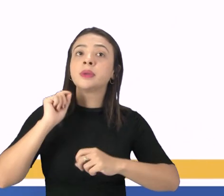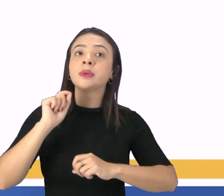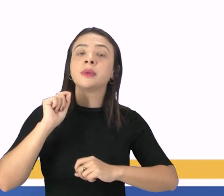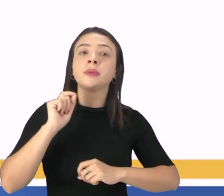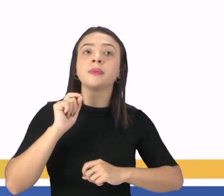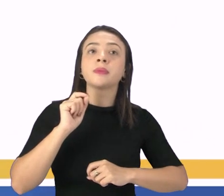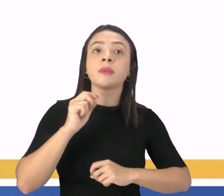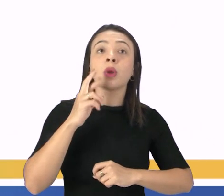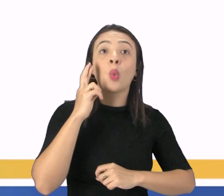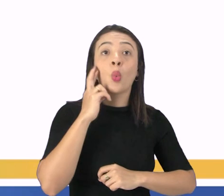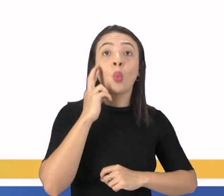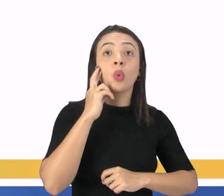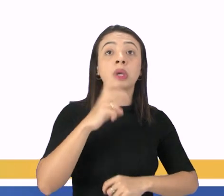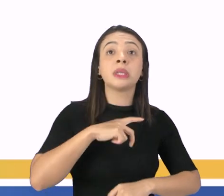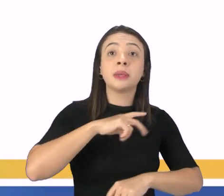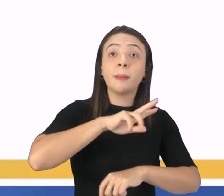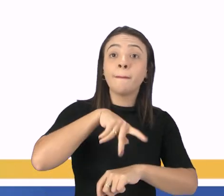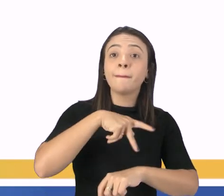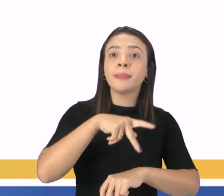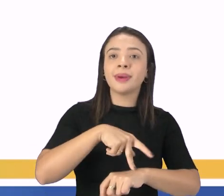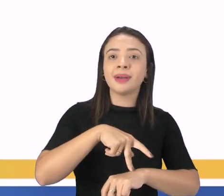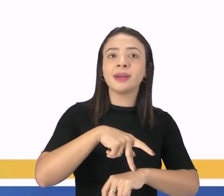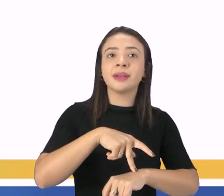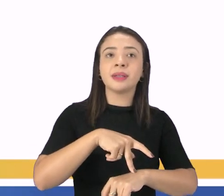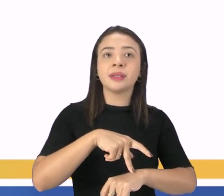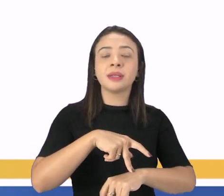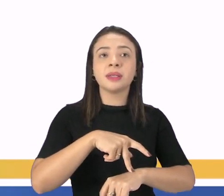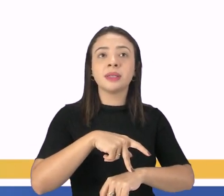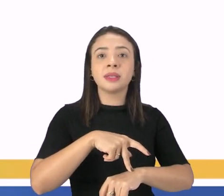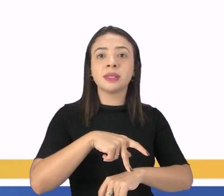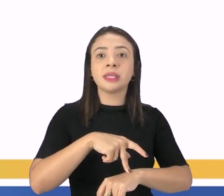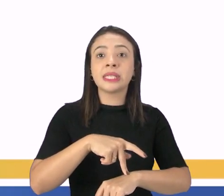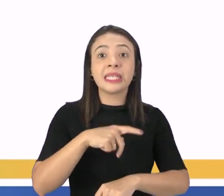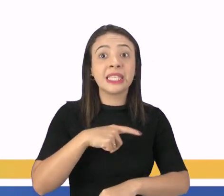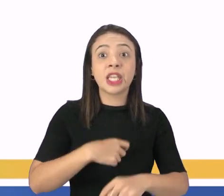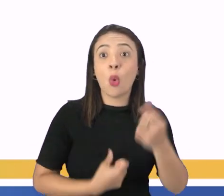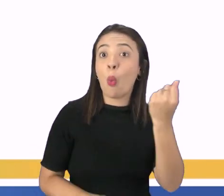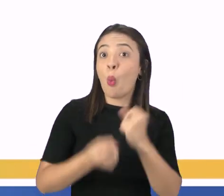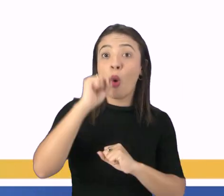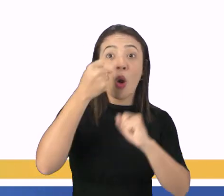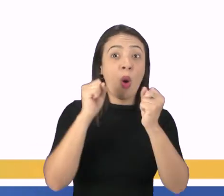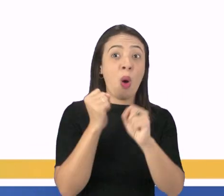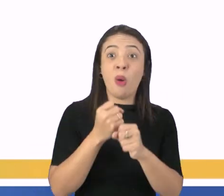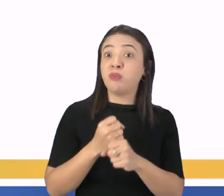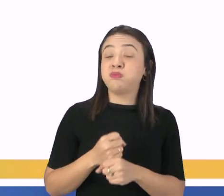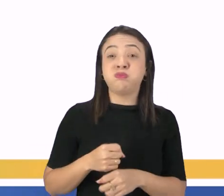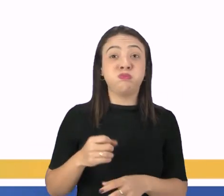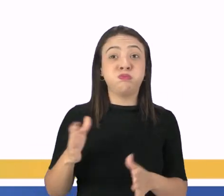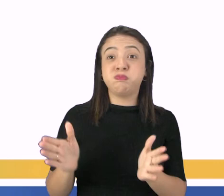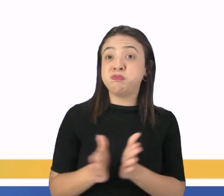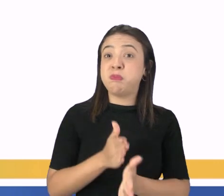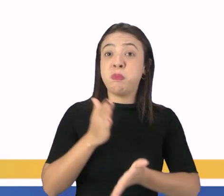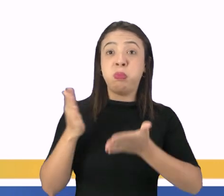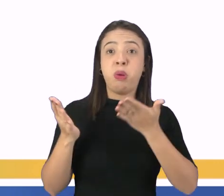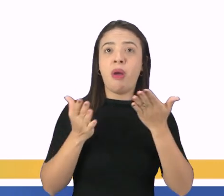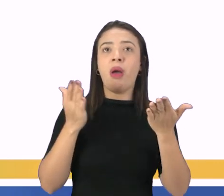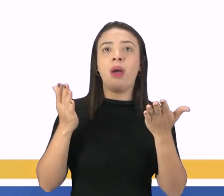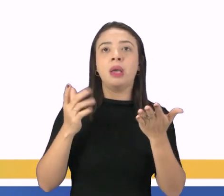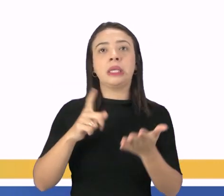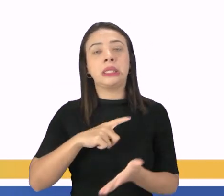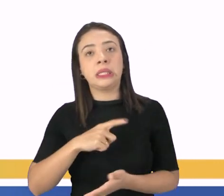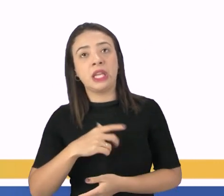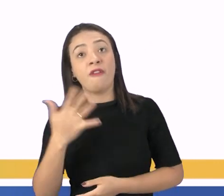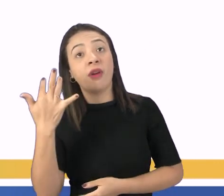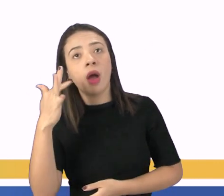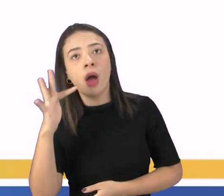roxo, países europeus capitalistas altamente industrializados. Então você tem um caso aí do Reino Unido, da França,